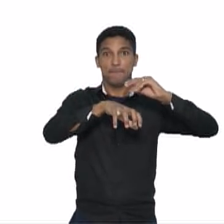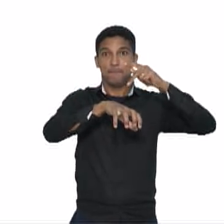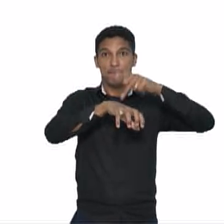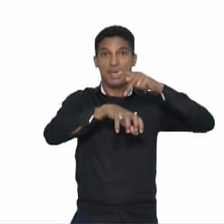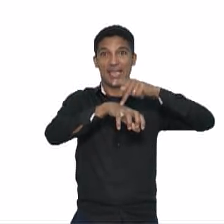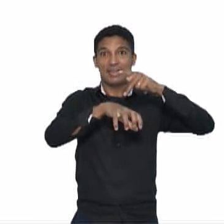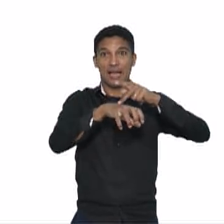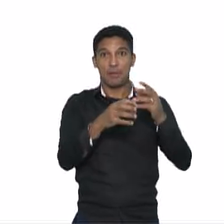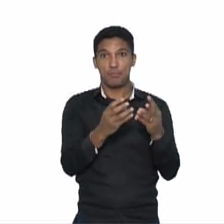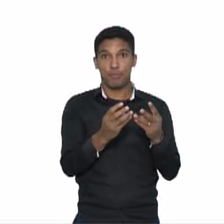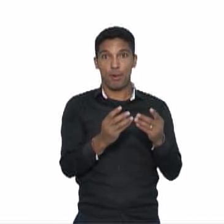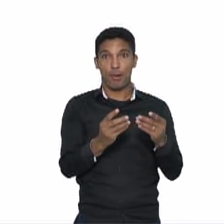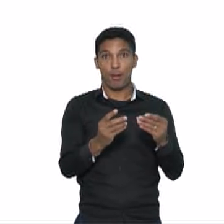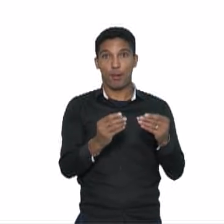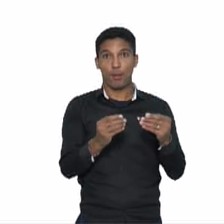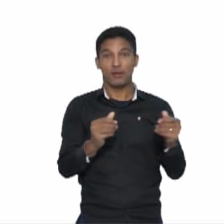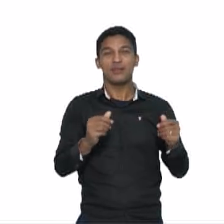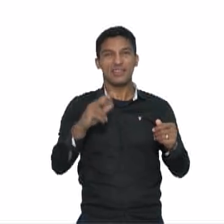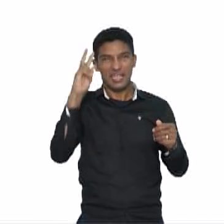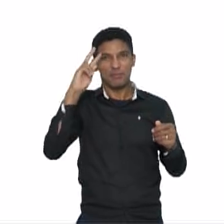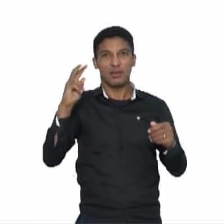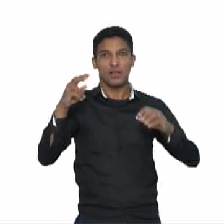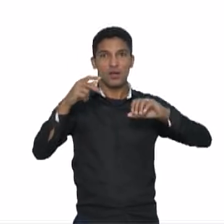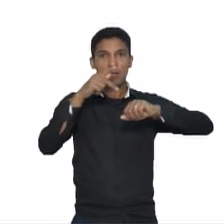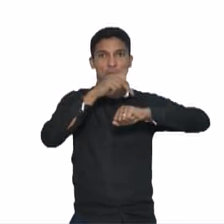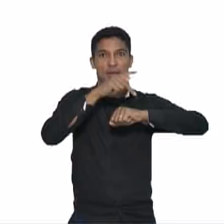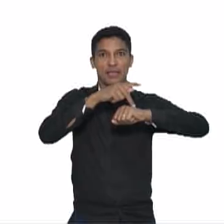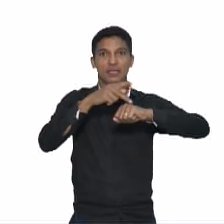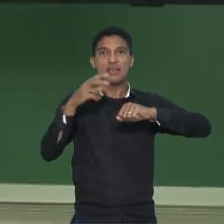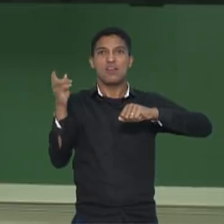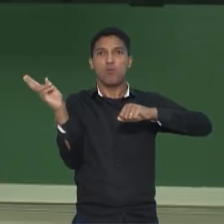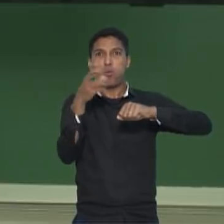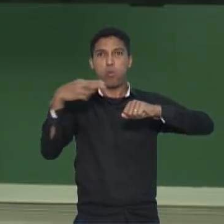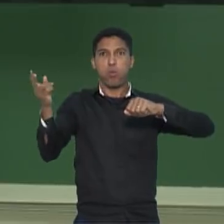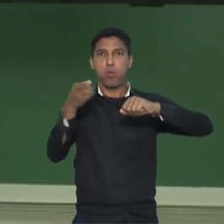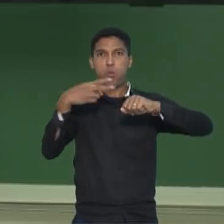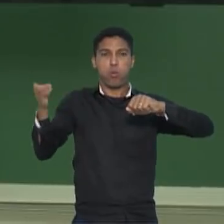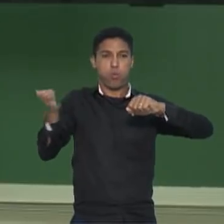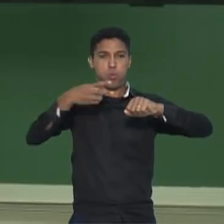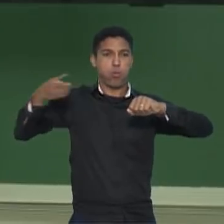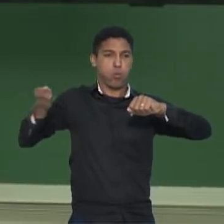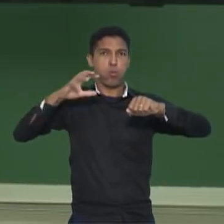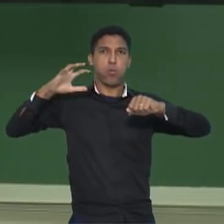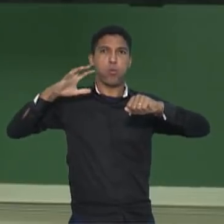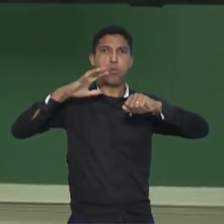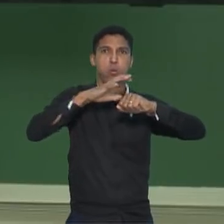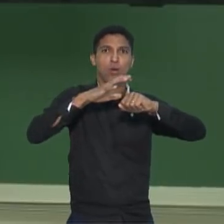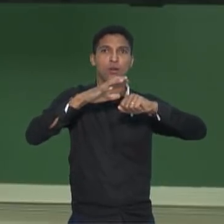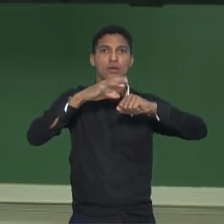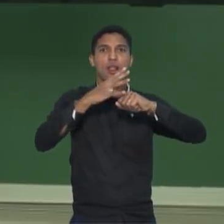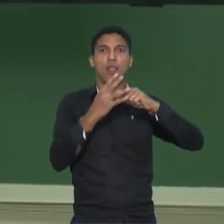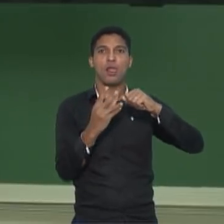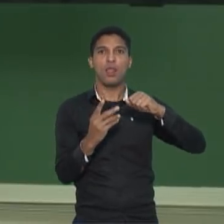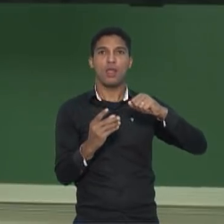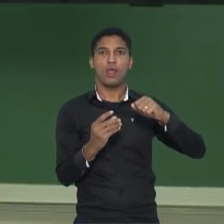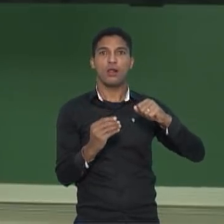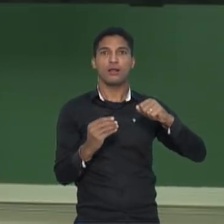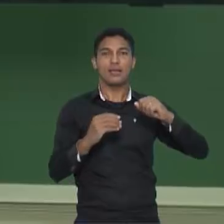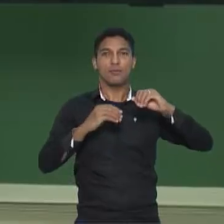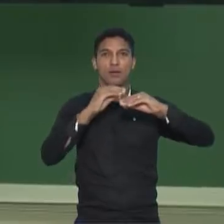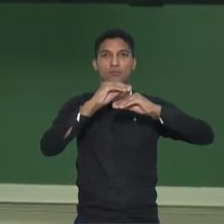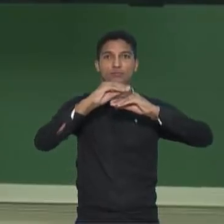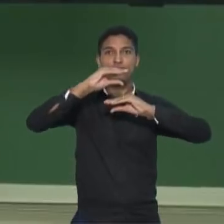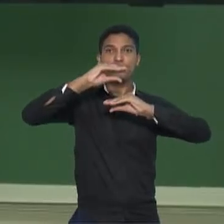e intemperismo dos agentes exógenos. Então a rocha ela vai sofrer um desgaste. Lembrando